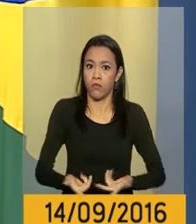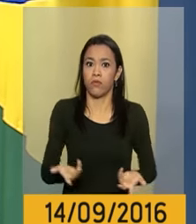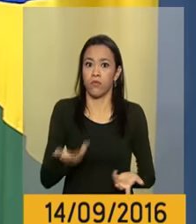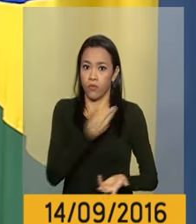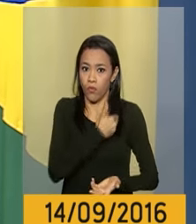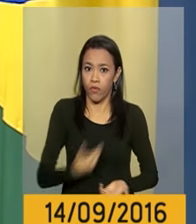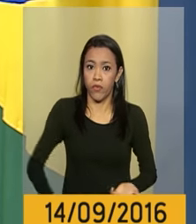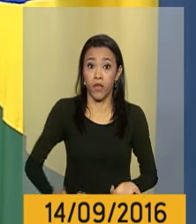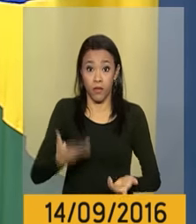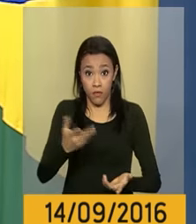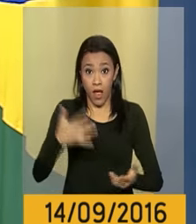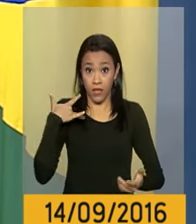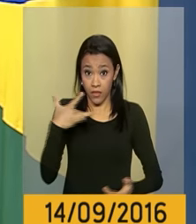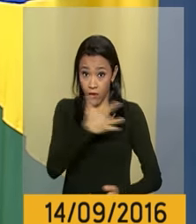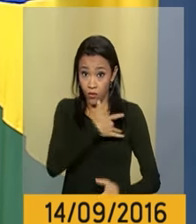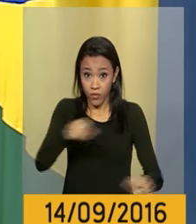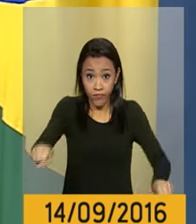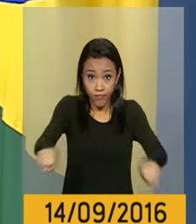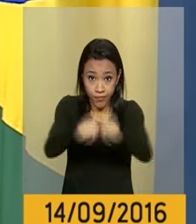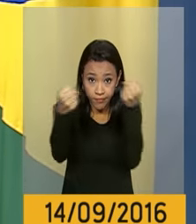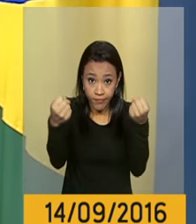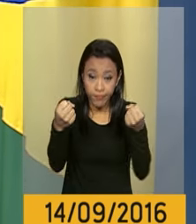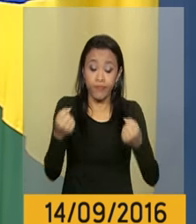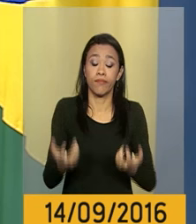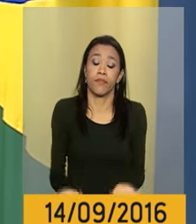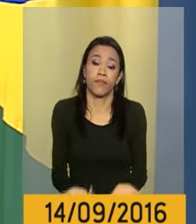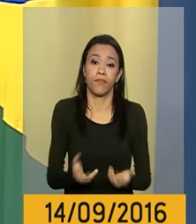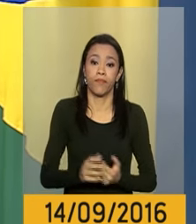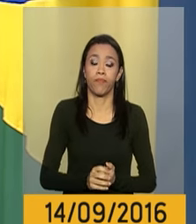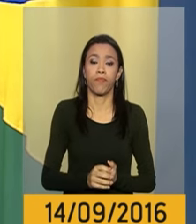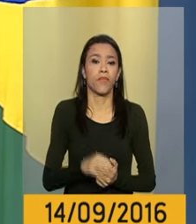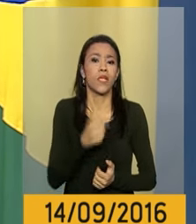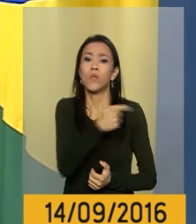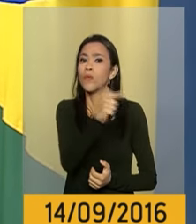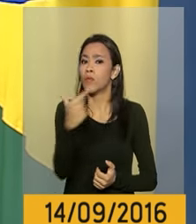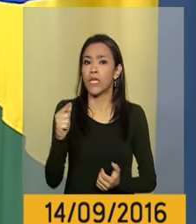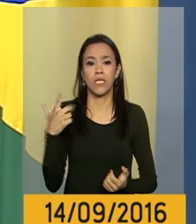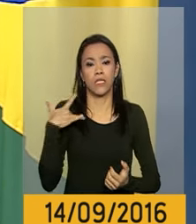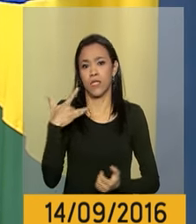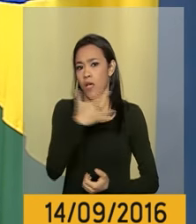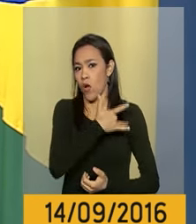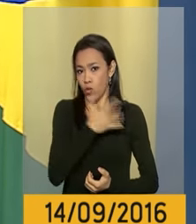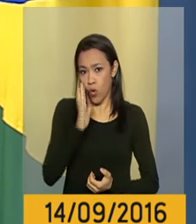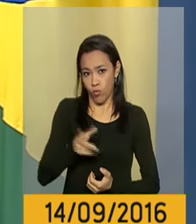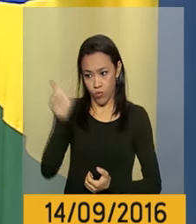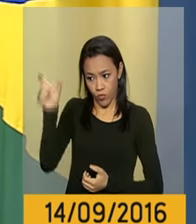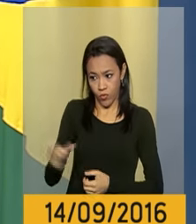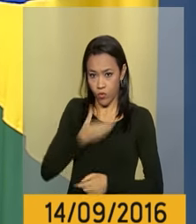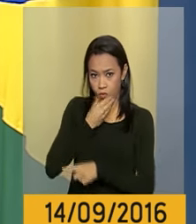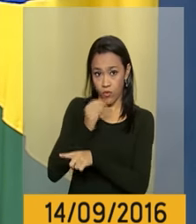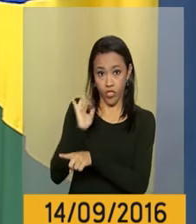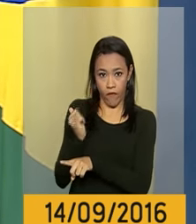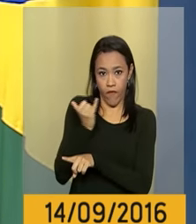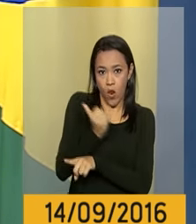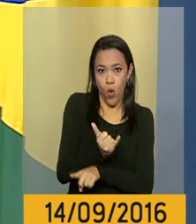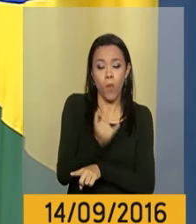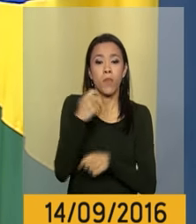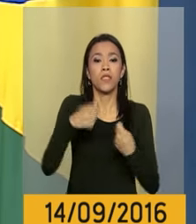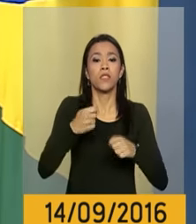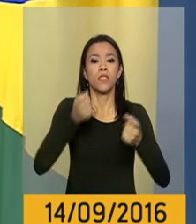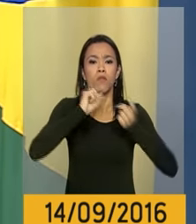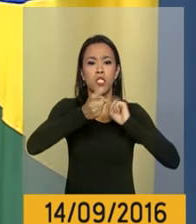a saúde entrará em colapso. Em uma palavra, não há saúde, como disse o Ricardo, sem